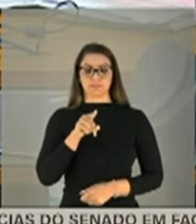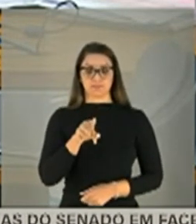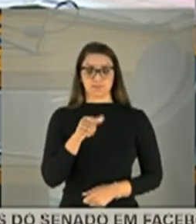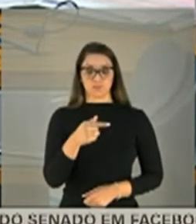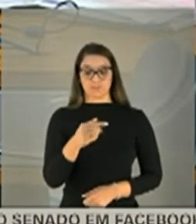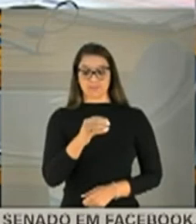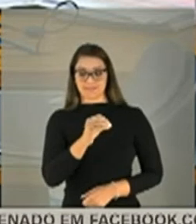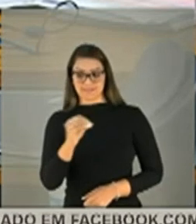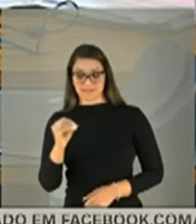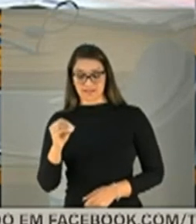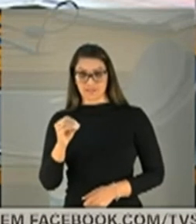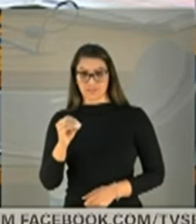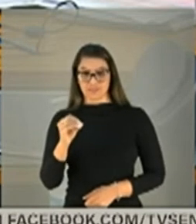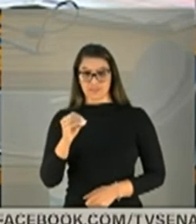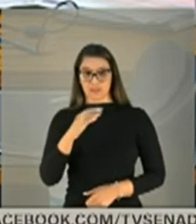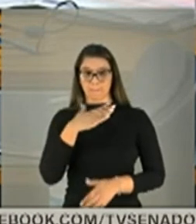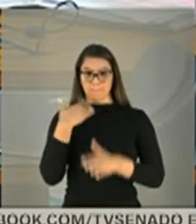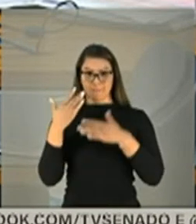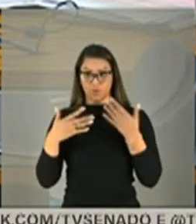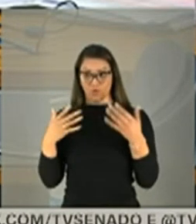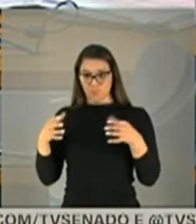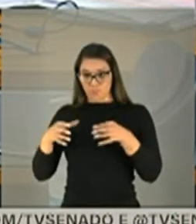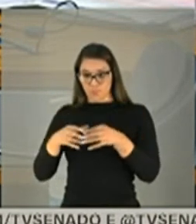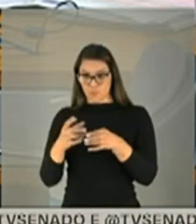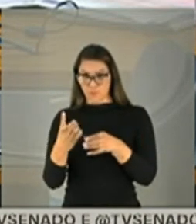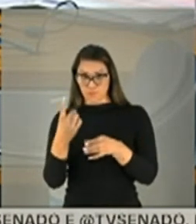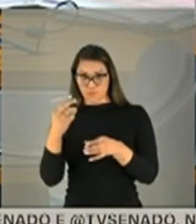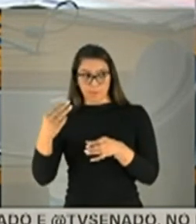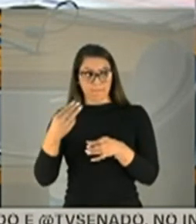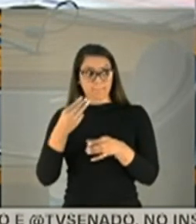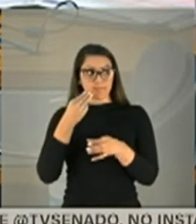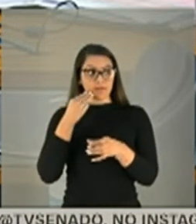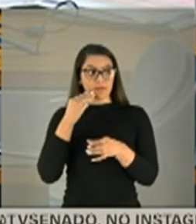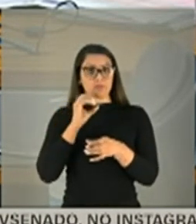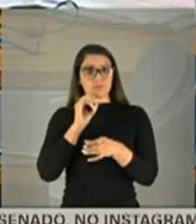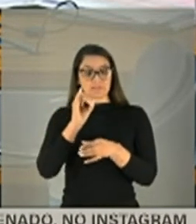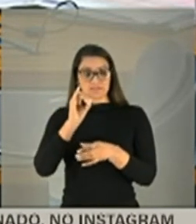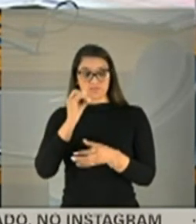2.700 mortes por milhão de habitantes, se fosse adotada